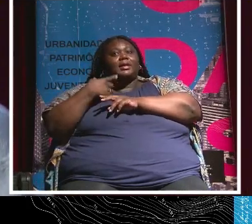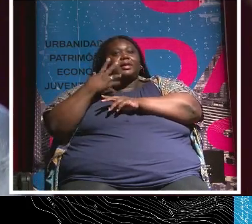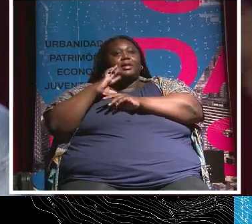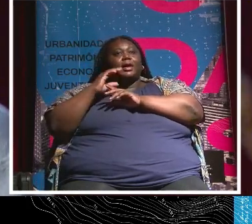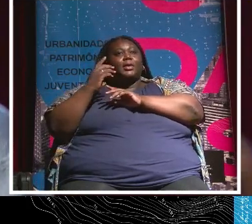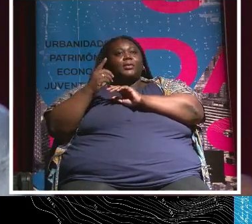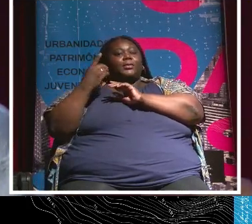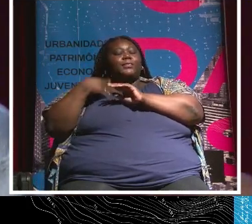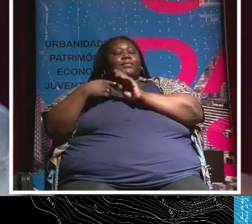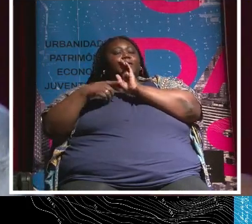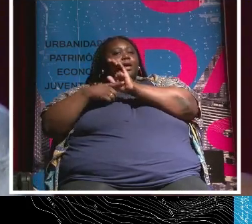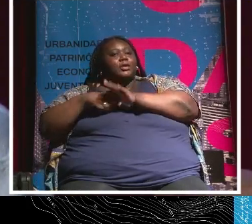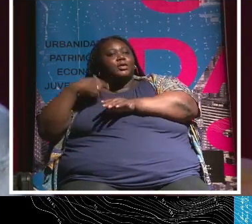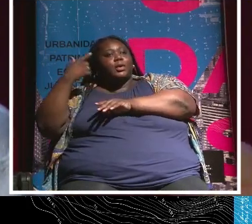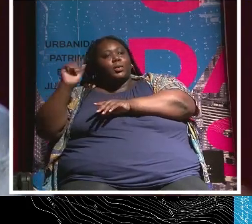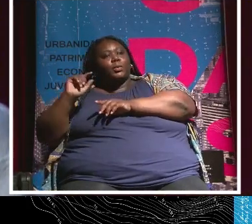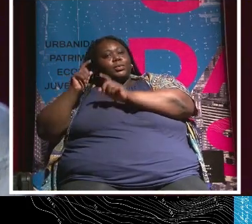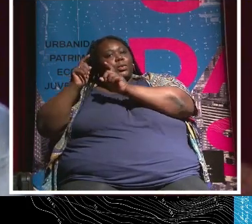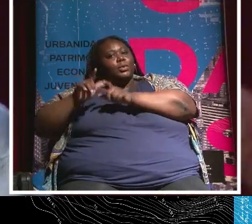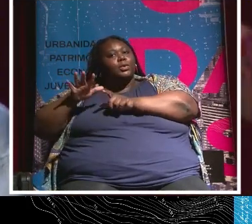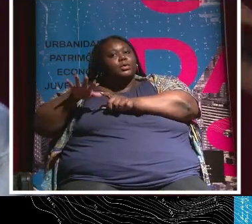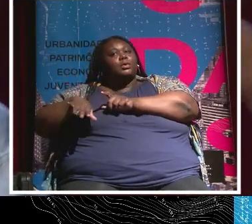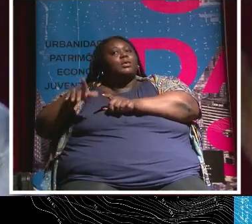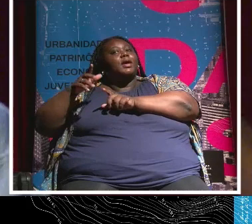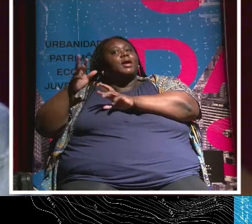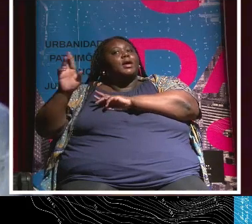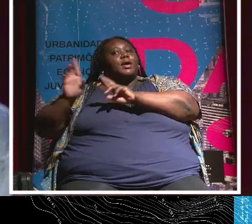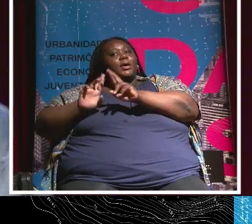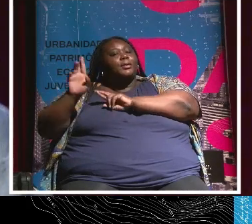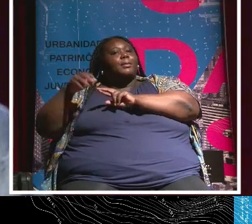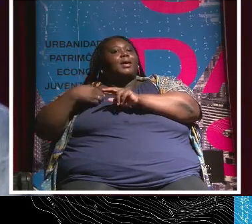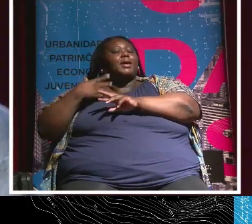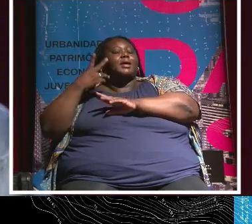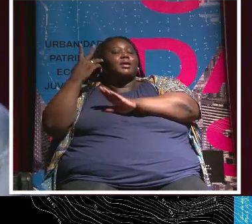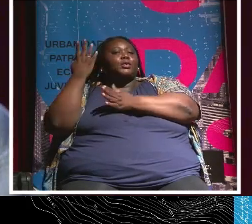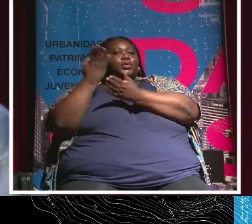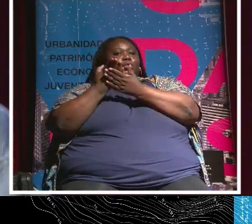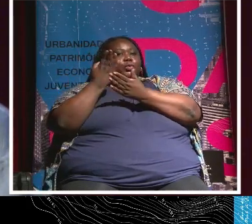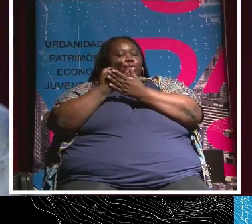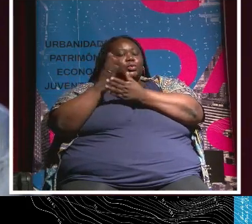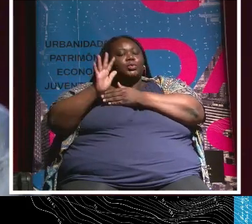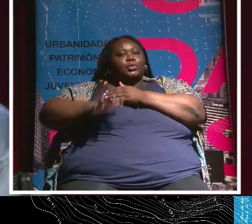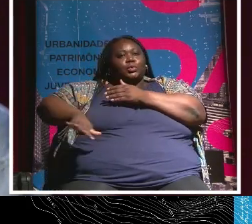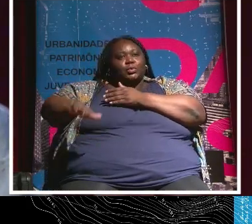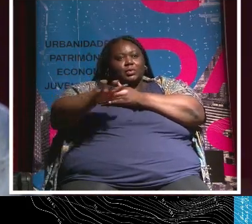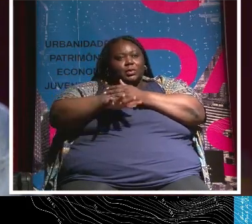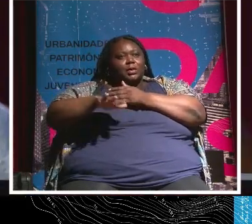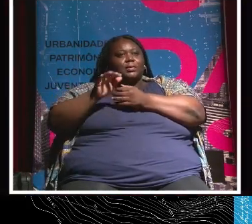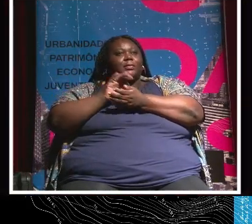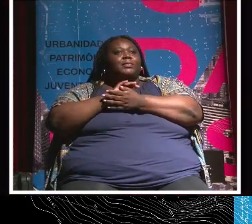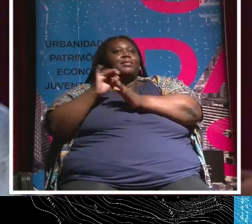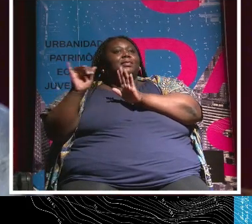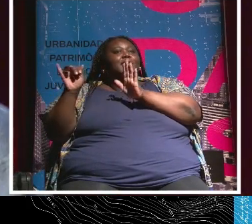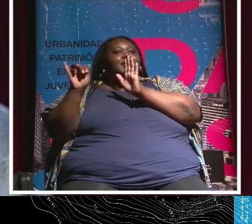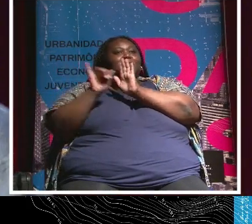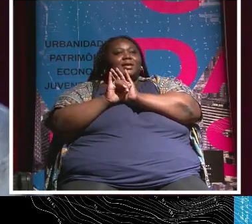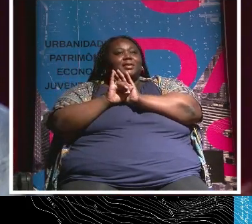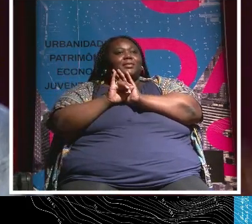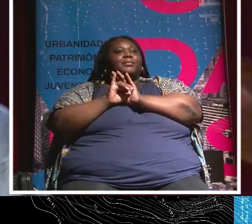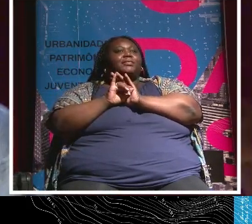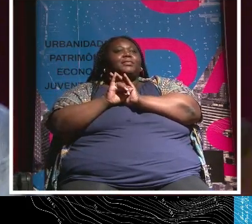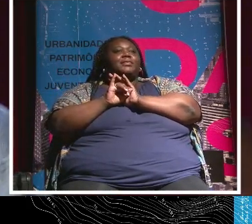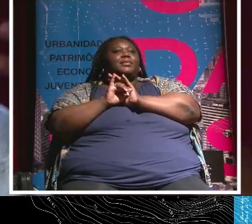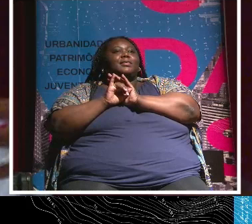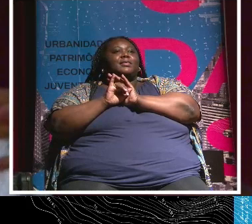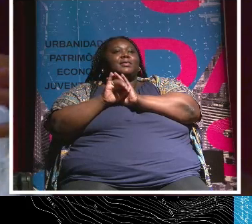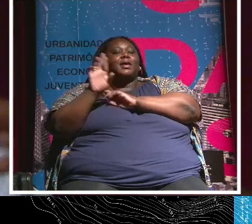um outro lugar, que é uma relação de mapeamento do seu território, identificando as